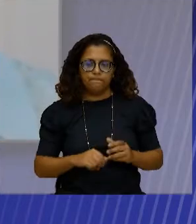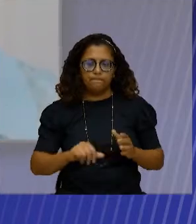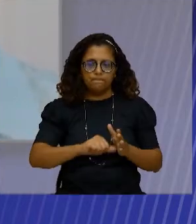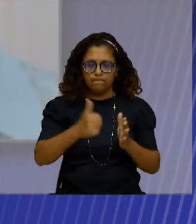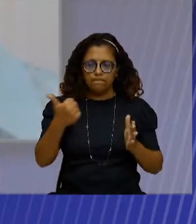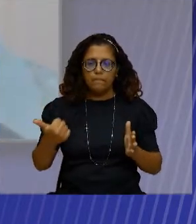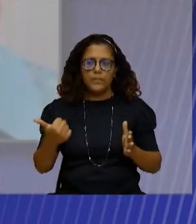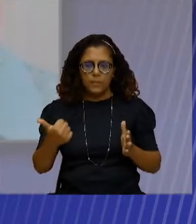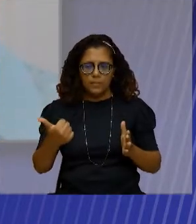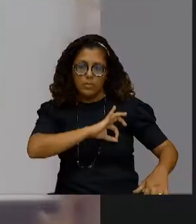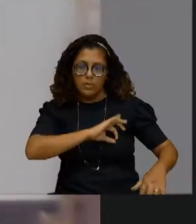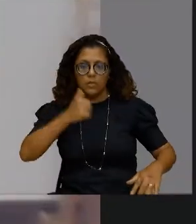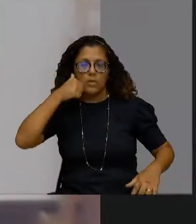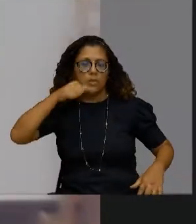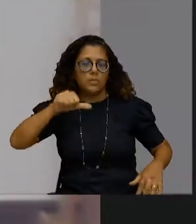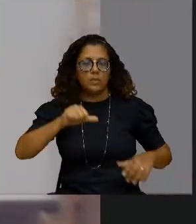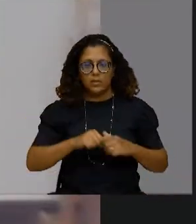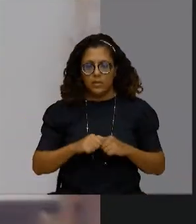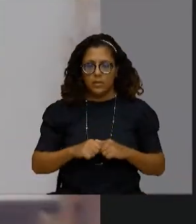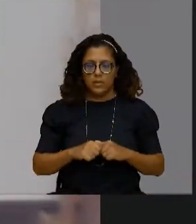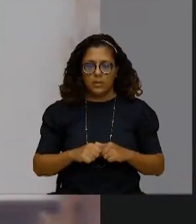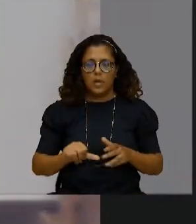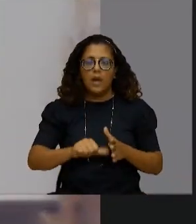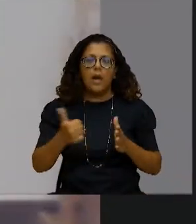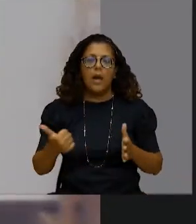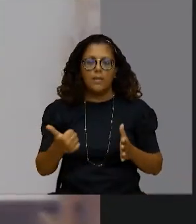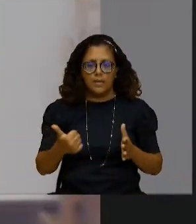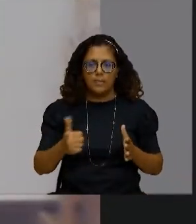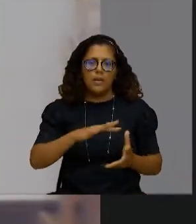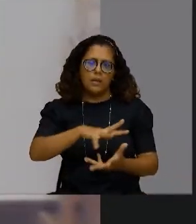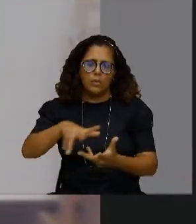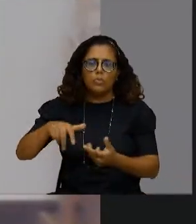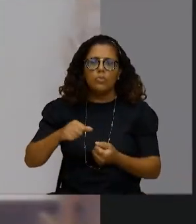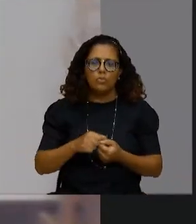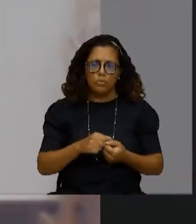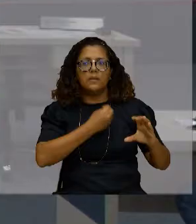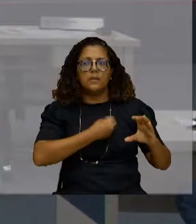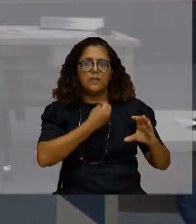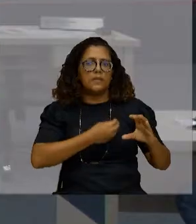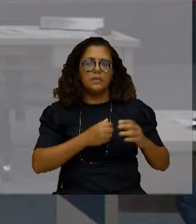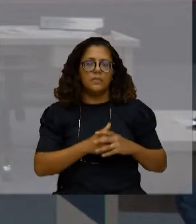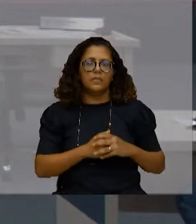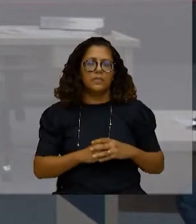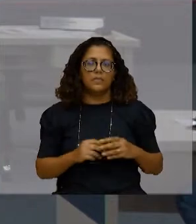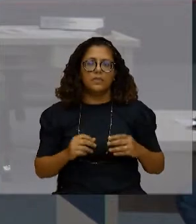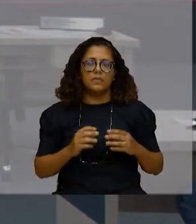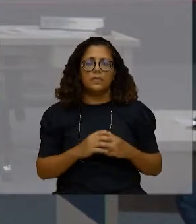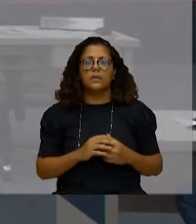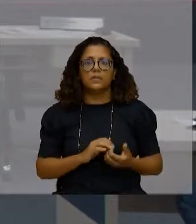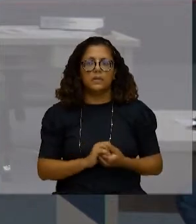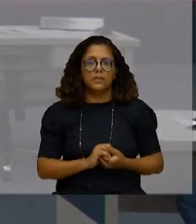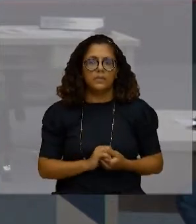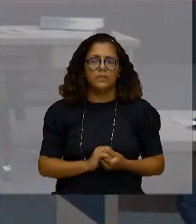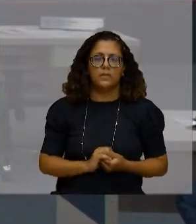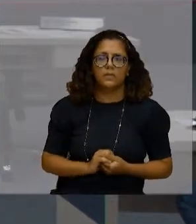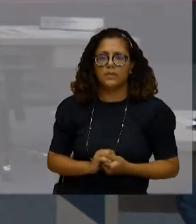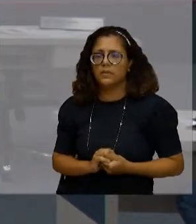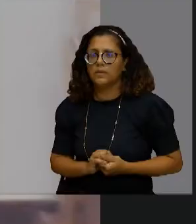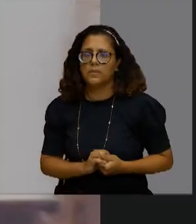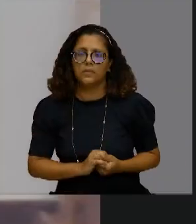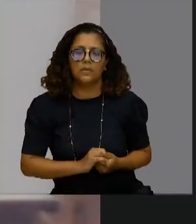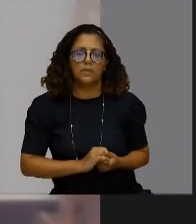poder público discutir ações que envolvem a segurança e promoção das mulheres segundo ela uma das